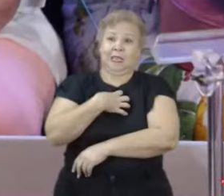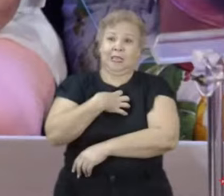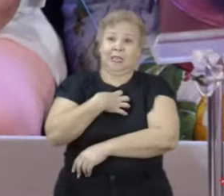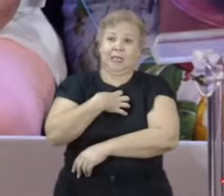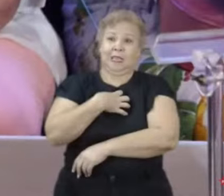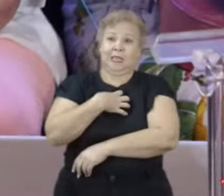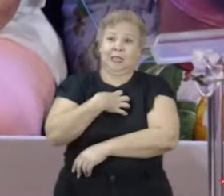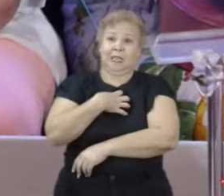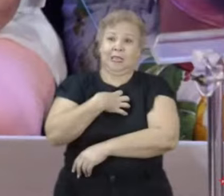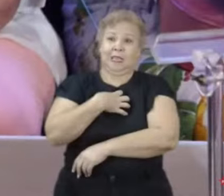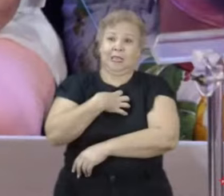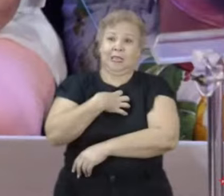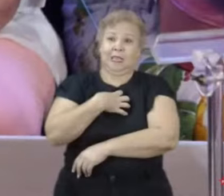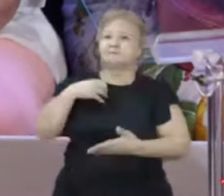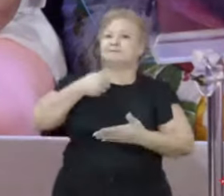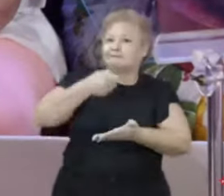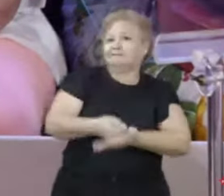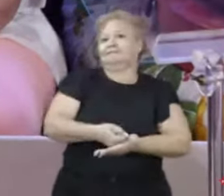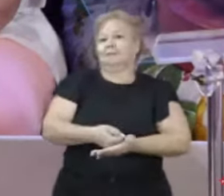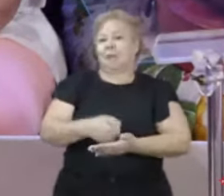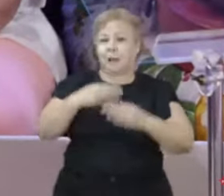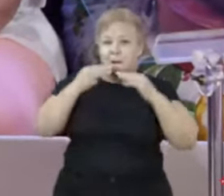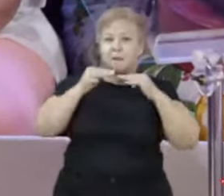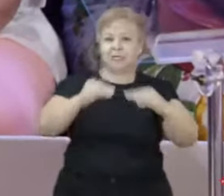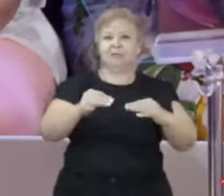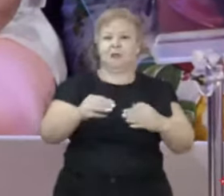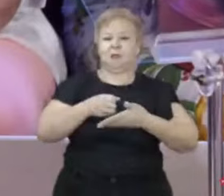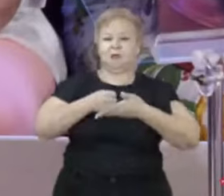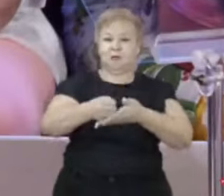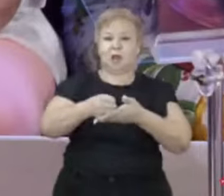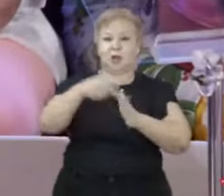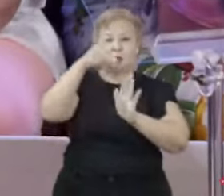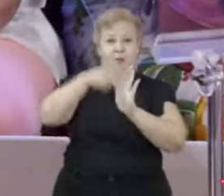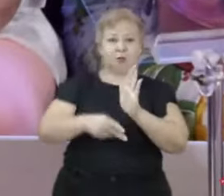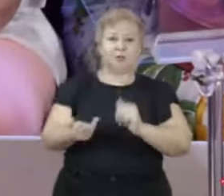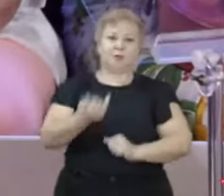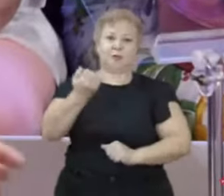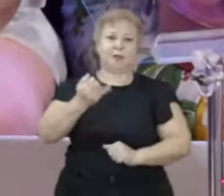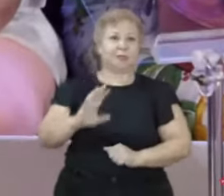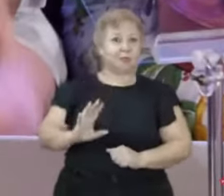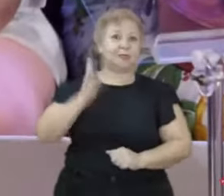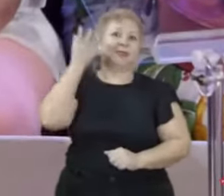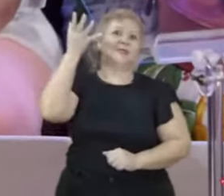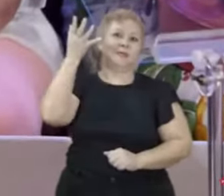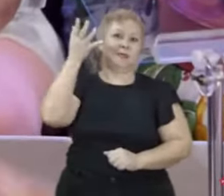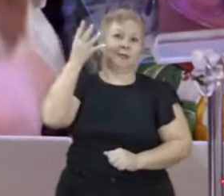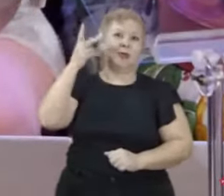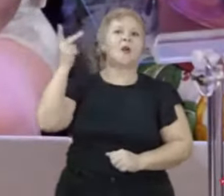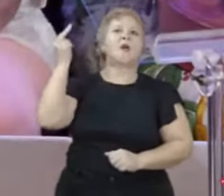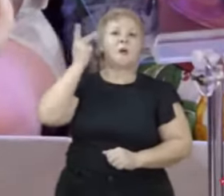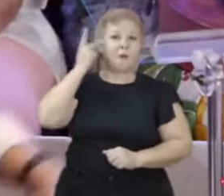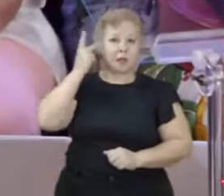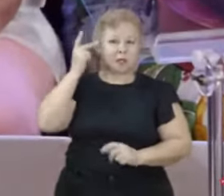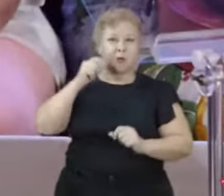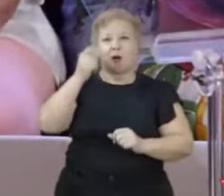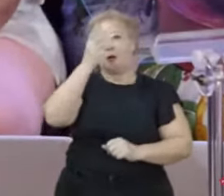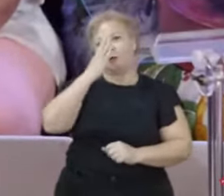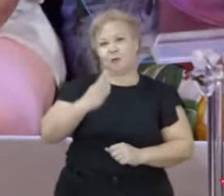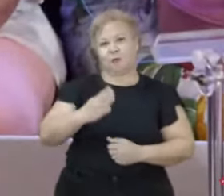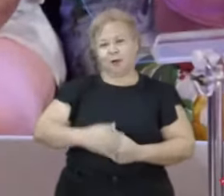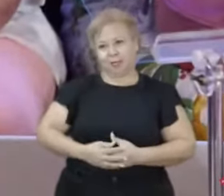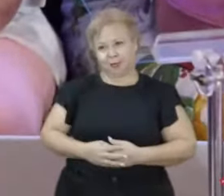de contribuir com um projeto importante e decisivo para São Paulo e para o Brasil.